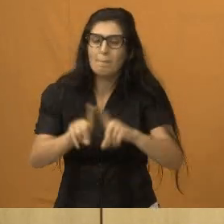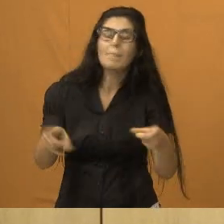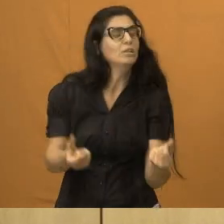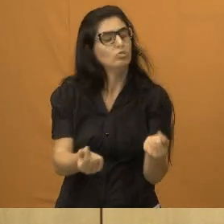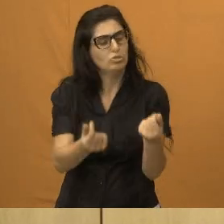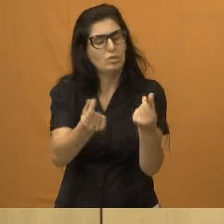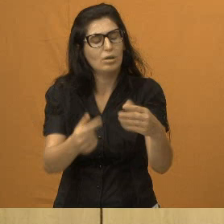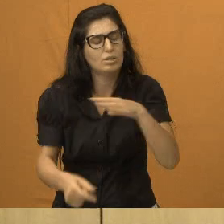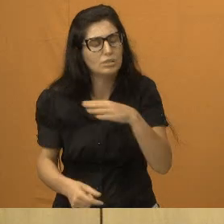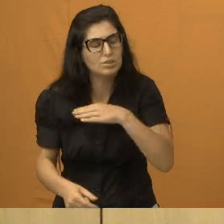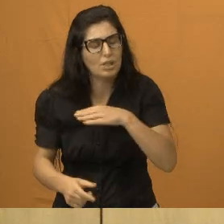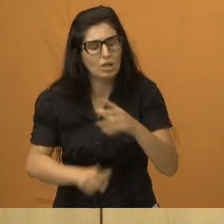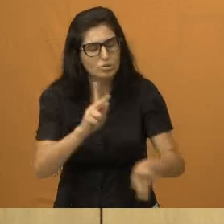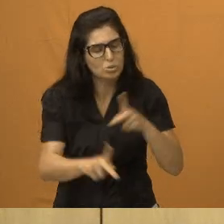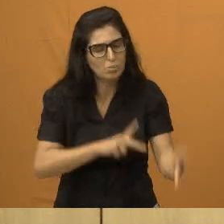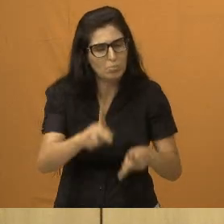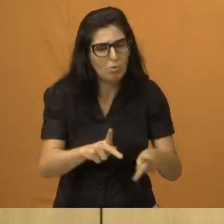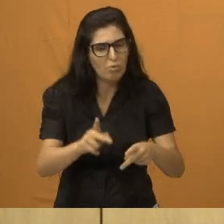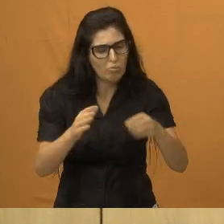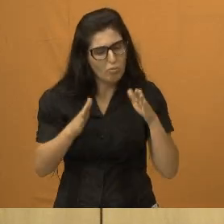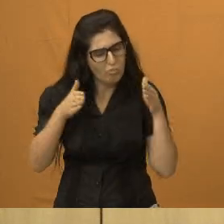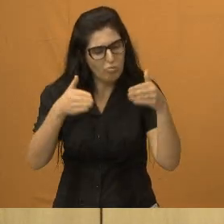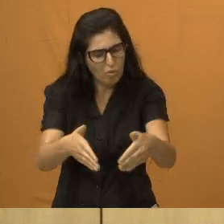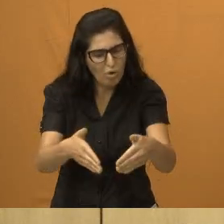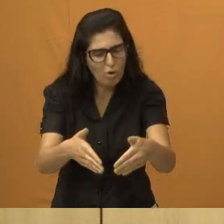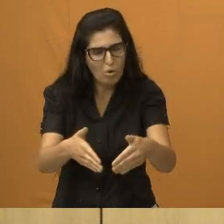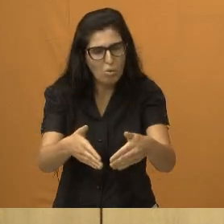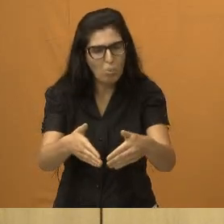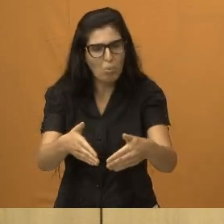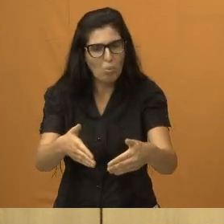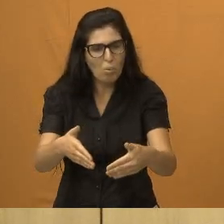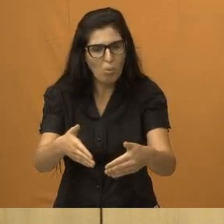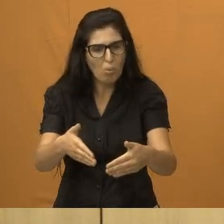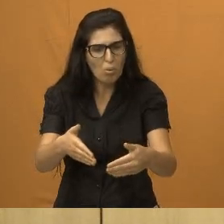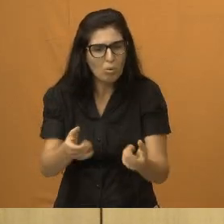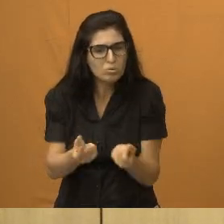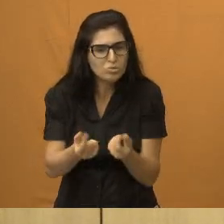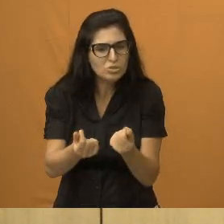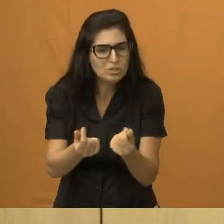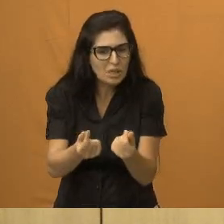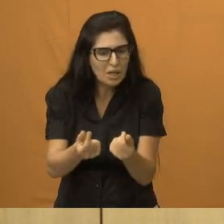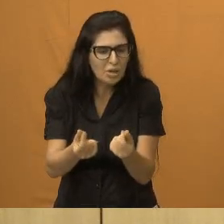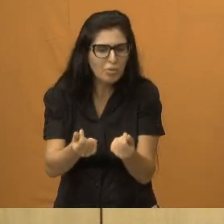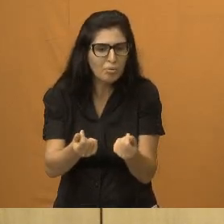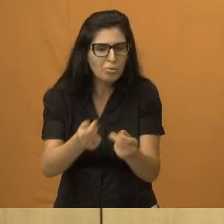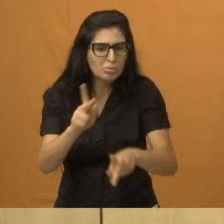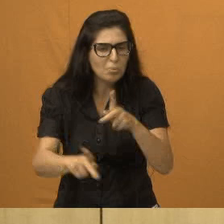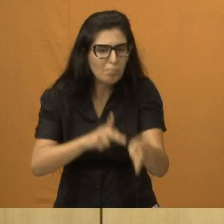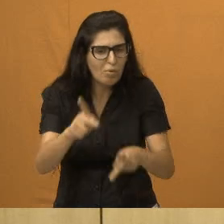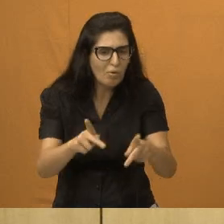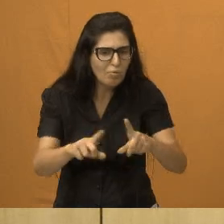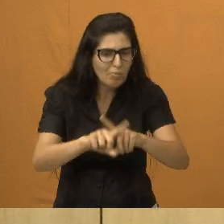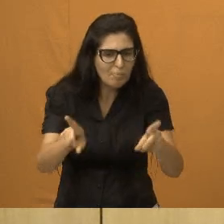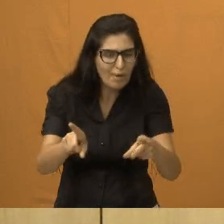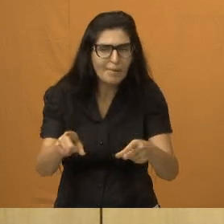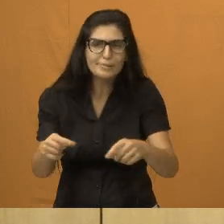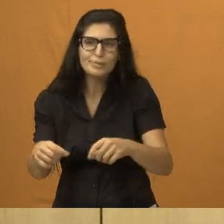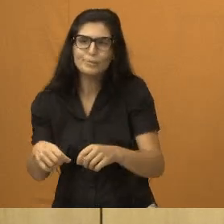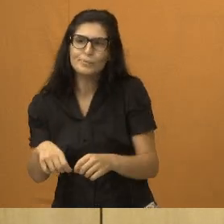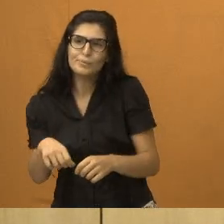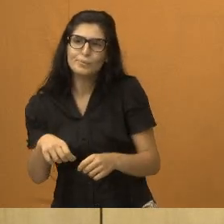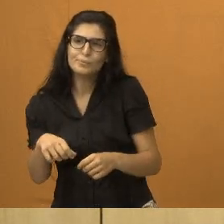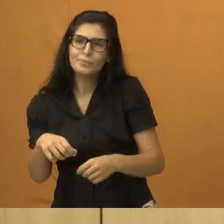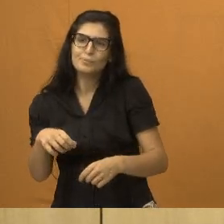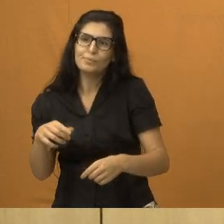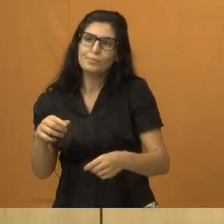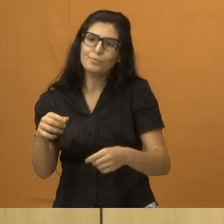município, atender a política pública para o cidadão de Jacareí, acaba comprometendo fazendo a parte do Estado.